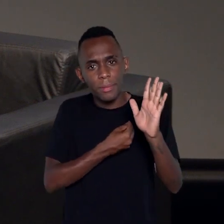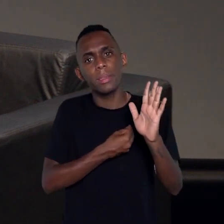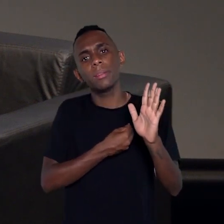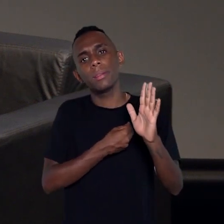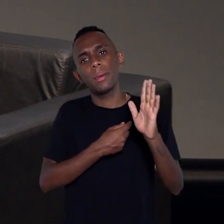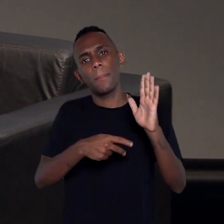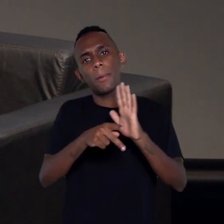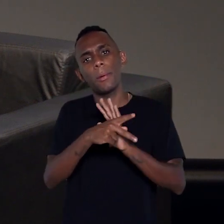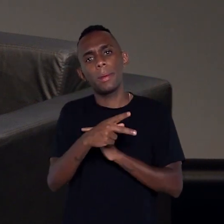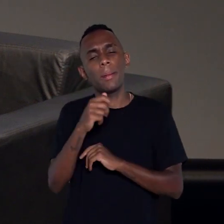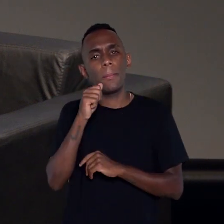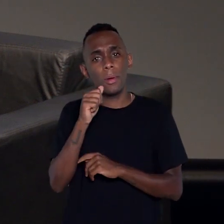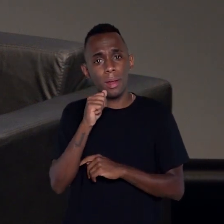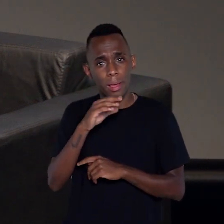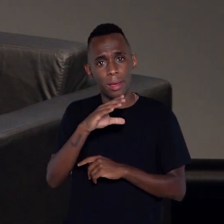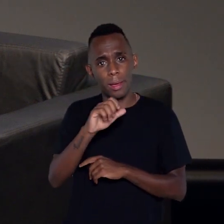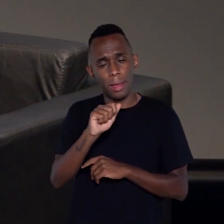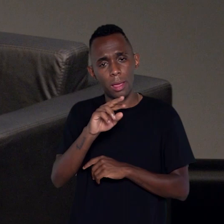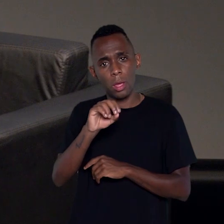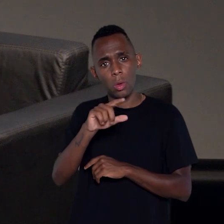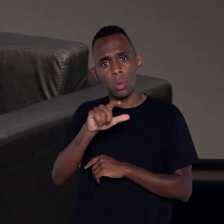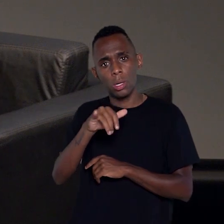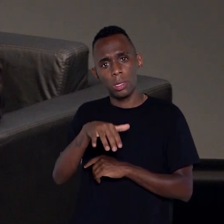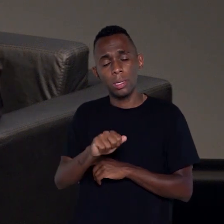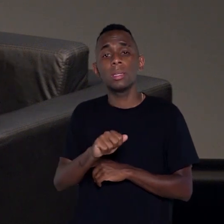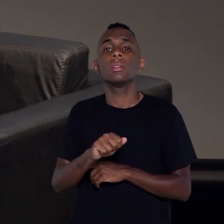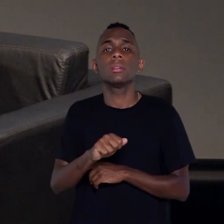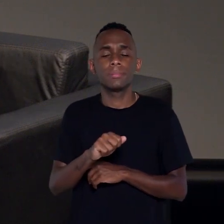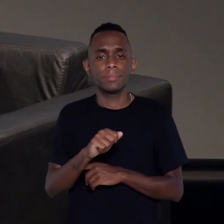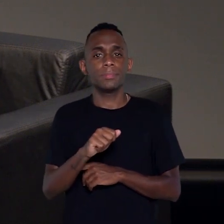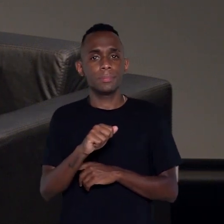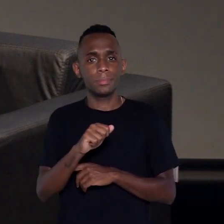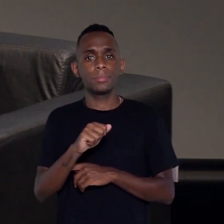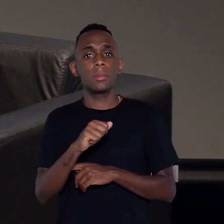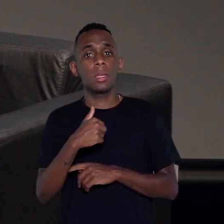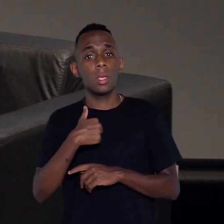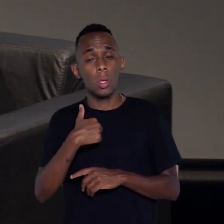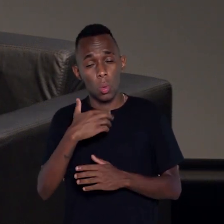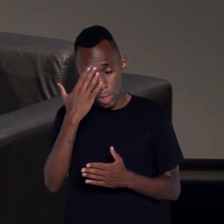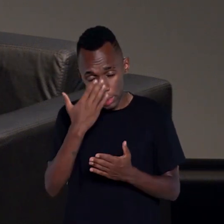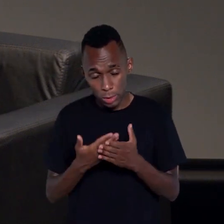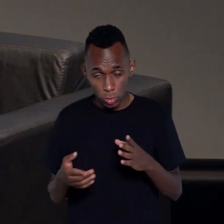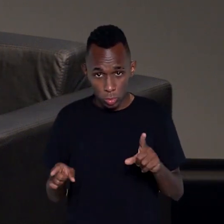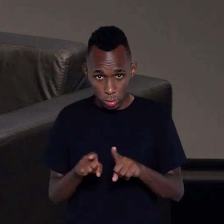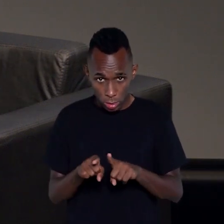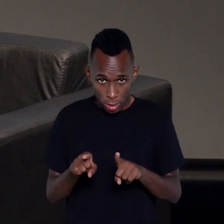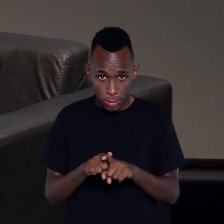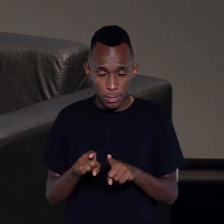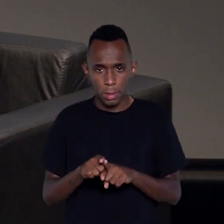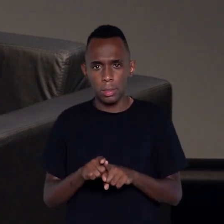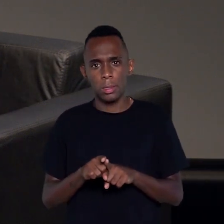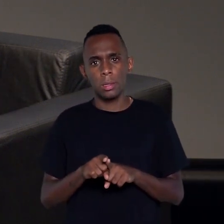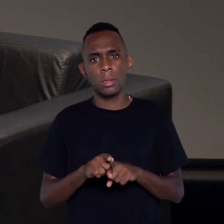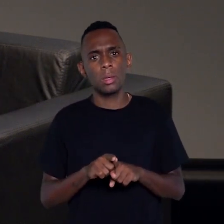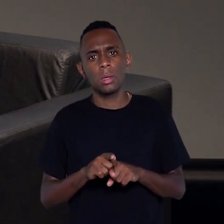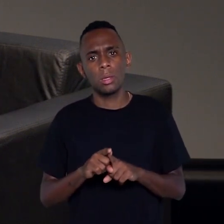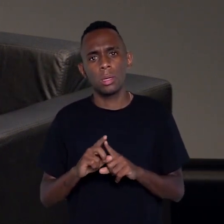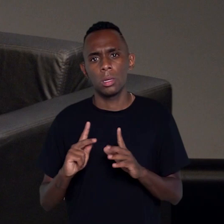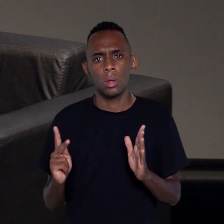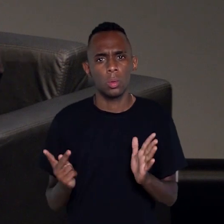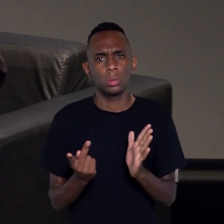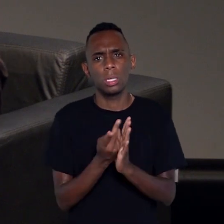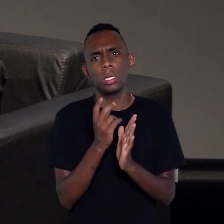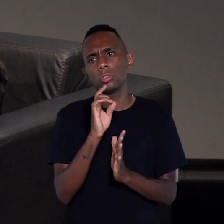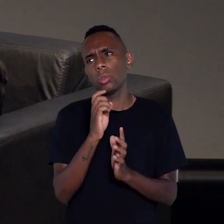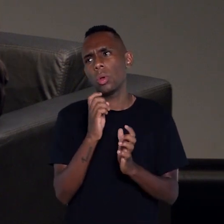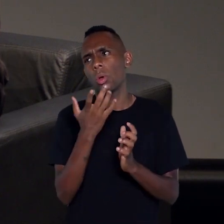pelas circunstâncias que ela criou e por tudo que ela criou. Mas eu acho que também isso não acontece só com uma